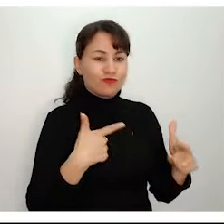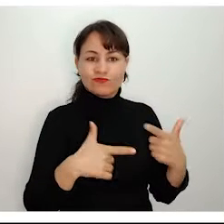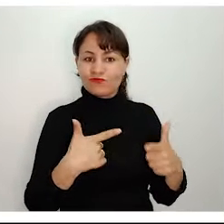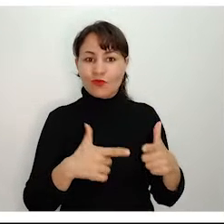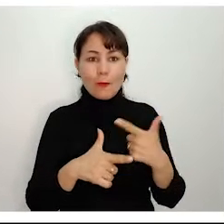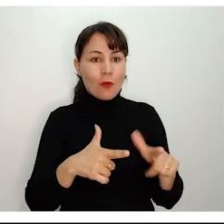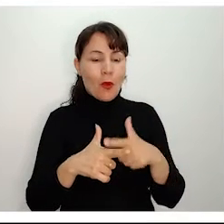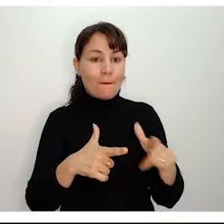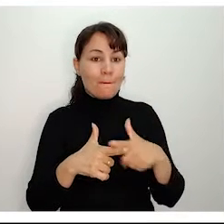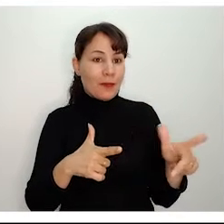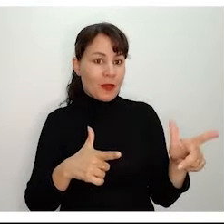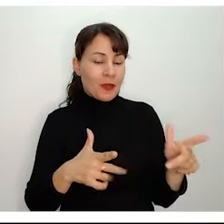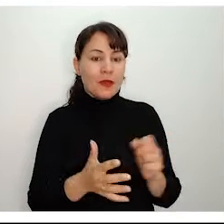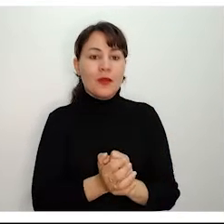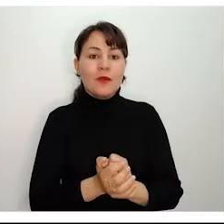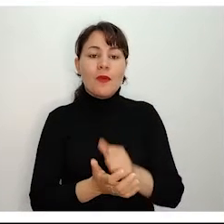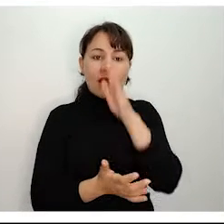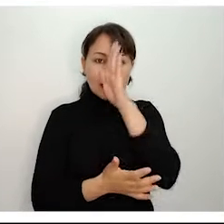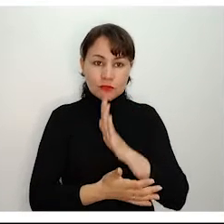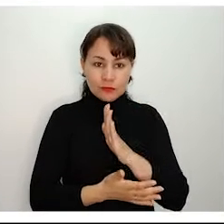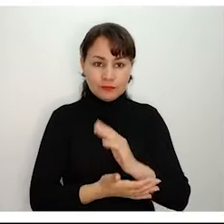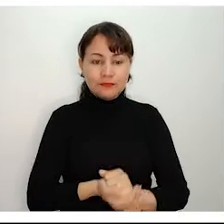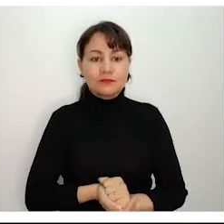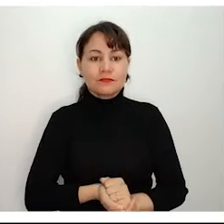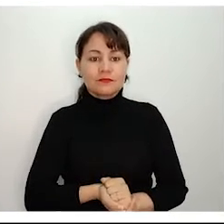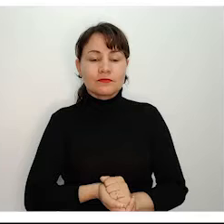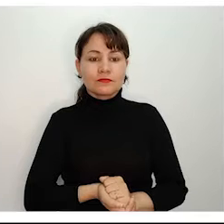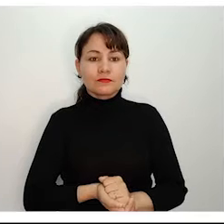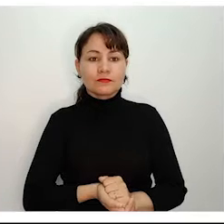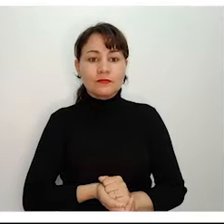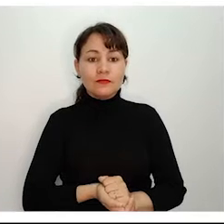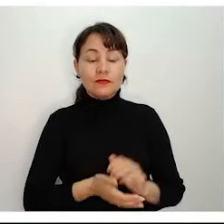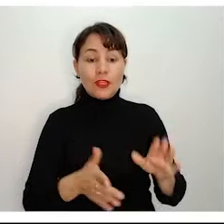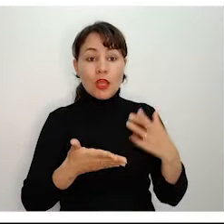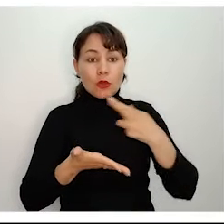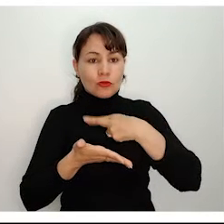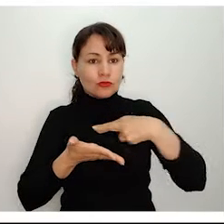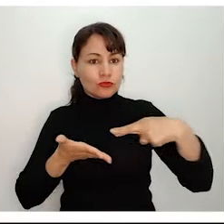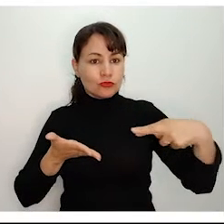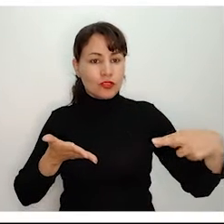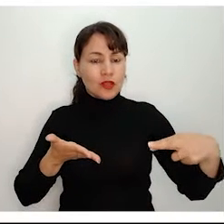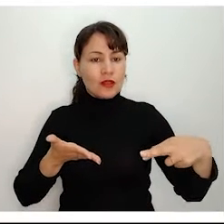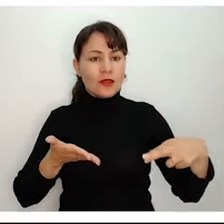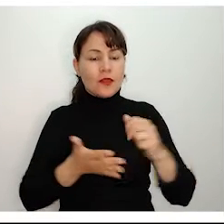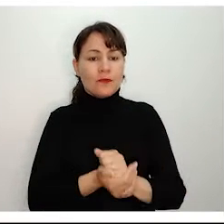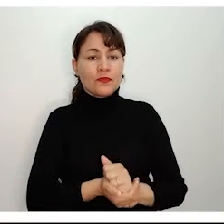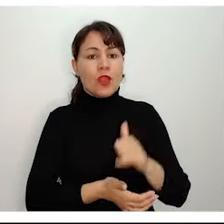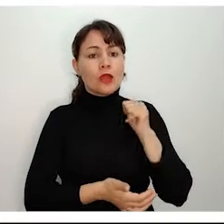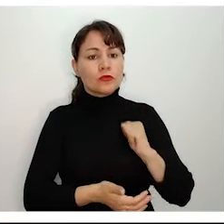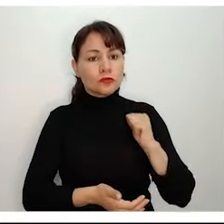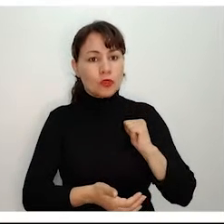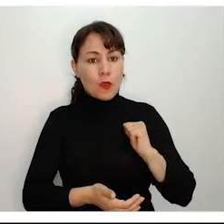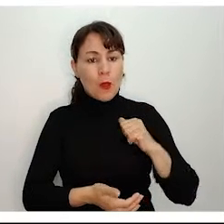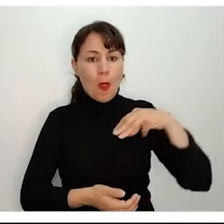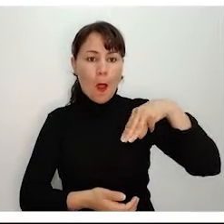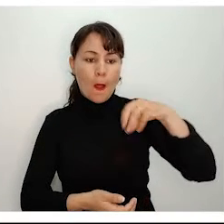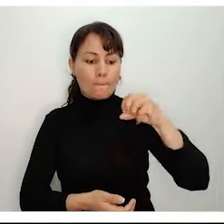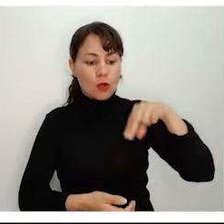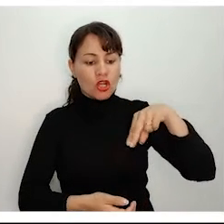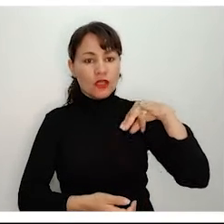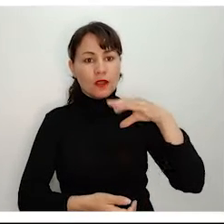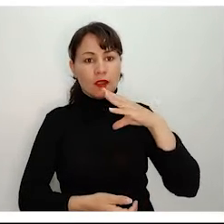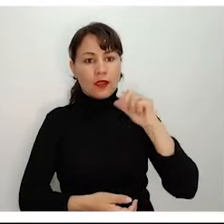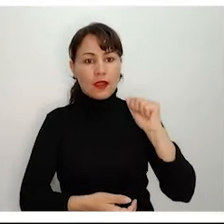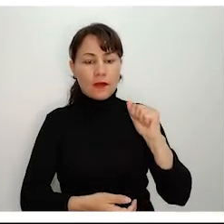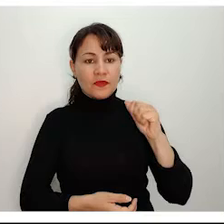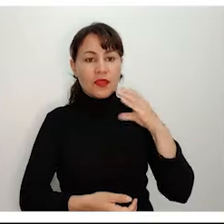compartilhável, não tem nenhum problema quanto a direitos autorais, fiquem tranquilos. Então, nessa apostila, as autoras, que são a